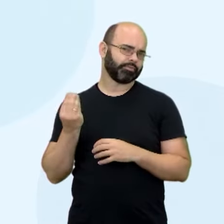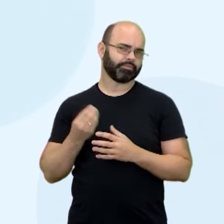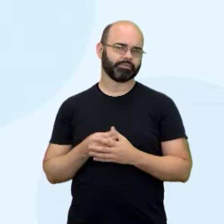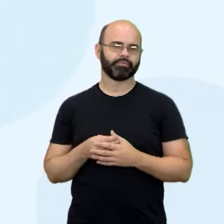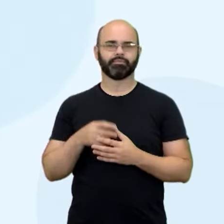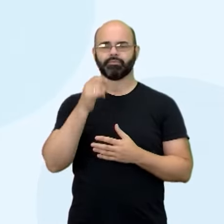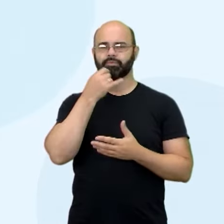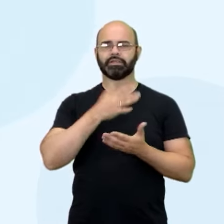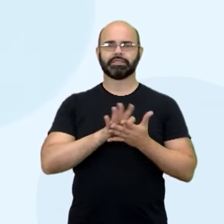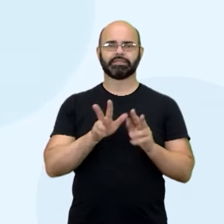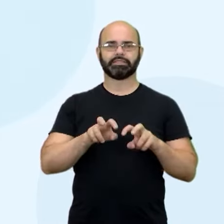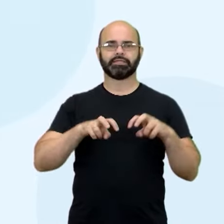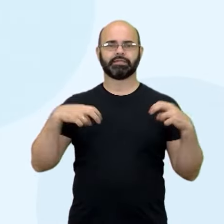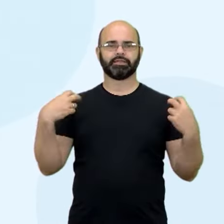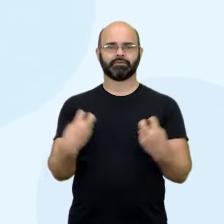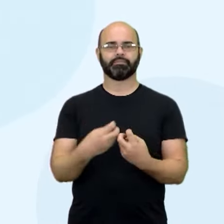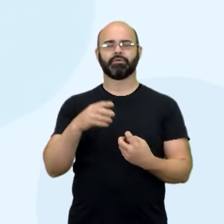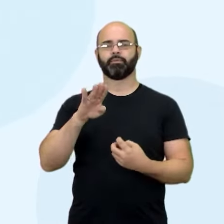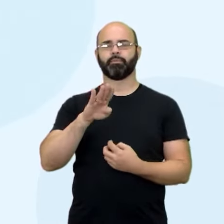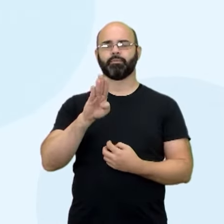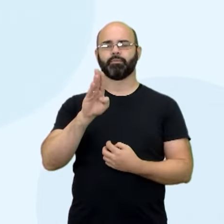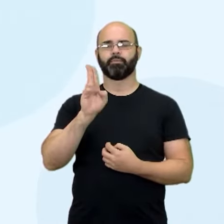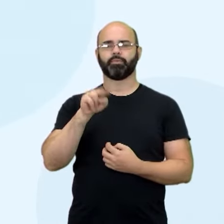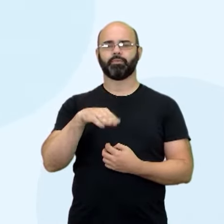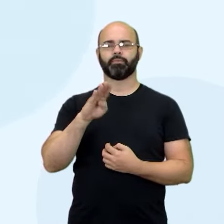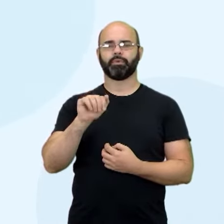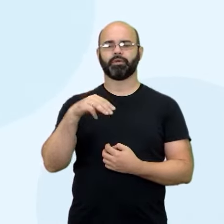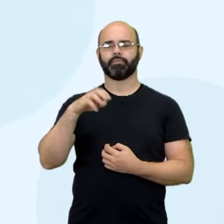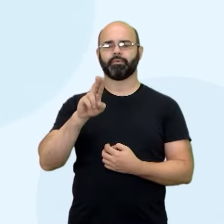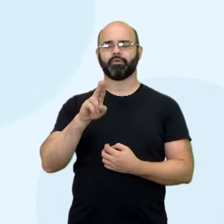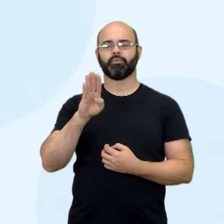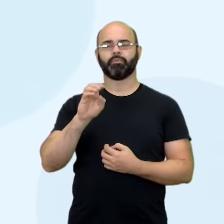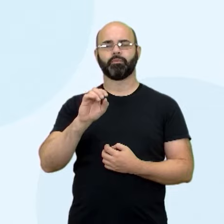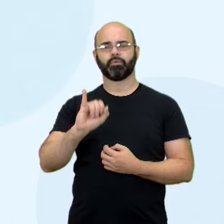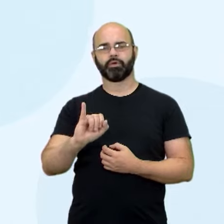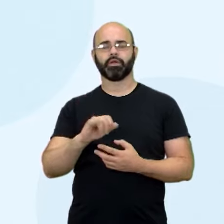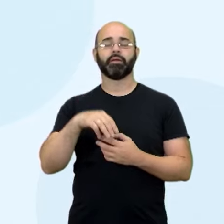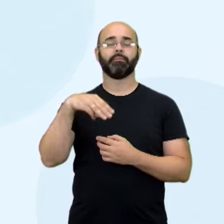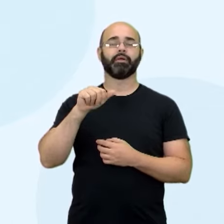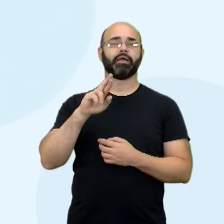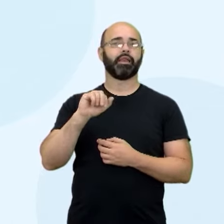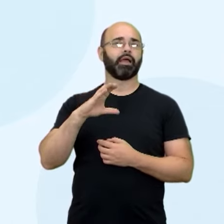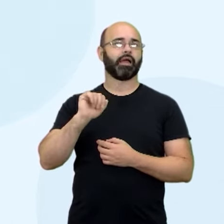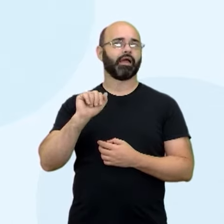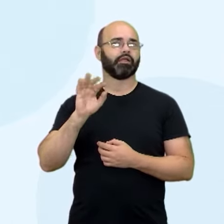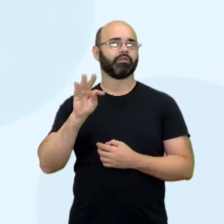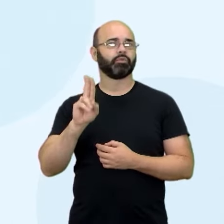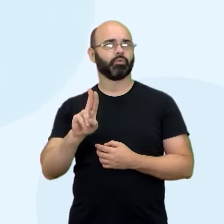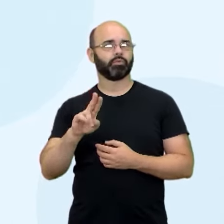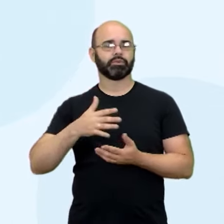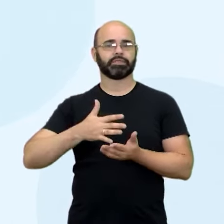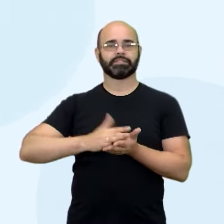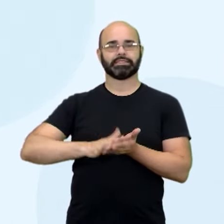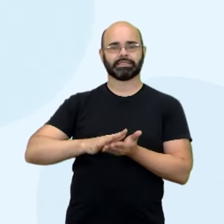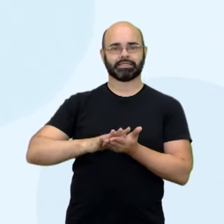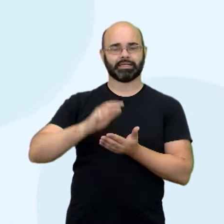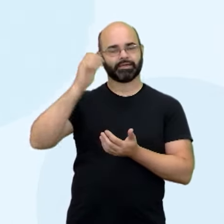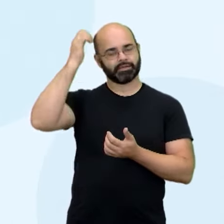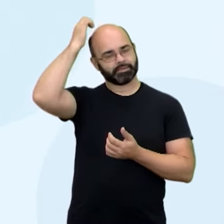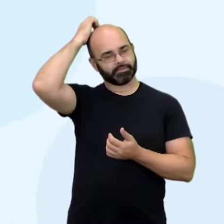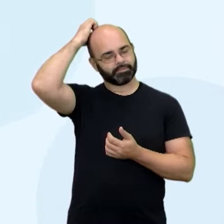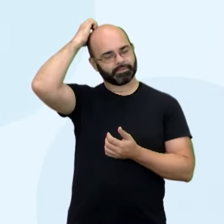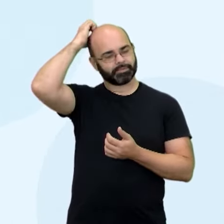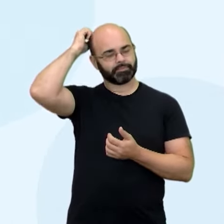do samba de roda, falamos do Bumba Meu Boi, falamos de maracatu, um pouquinho do samba. E quais são as